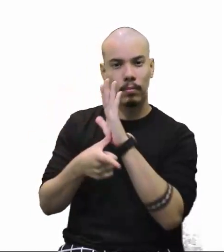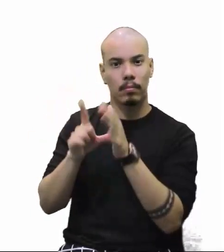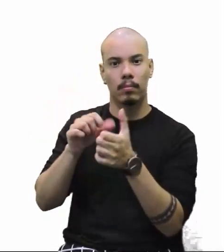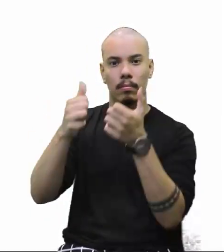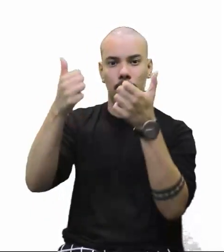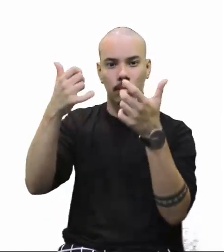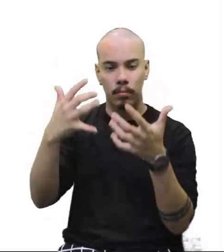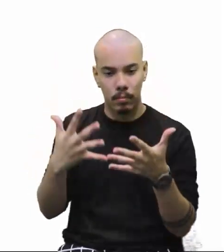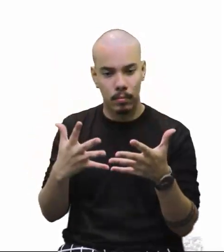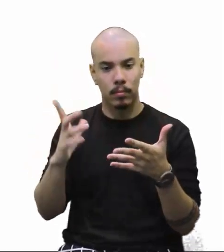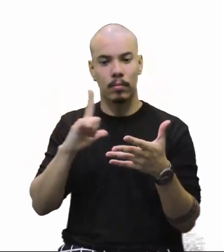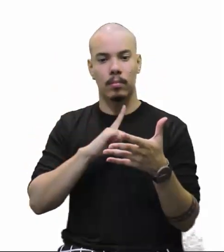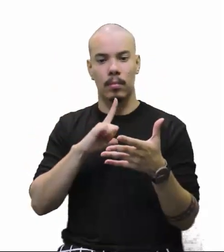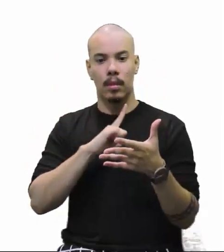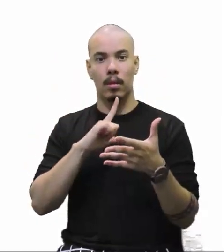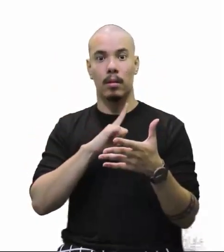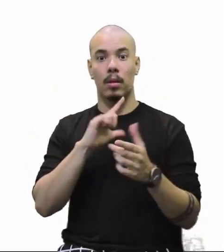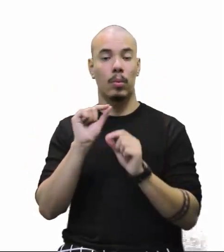falado,